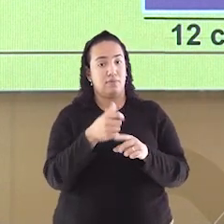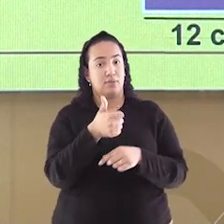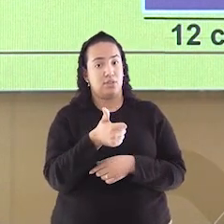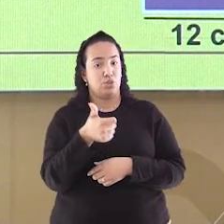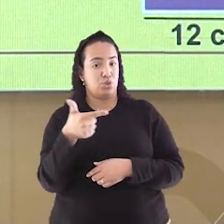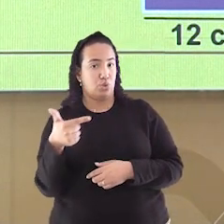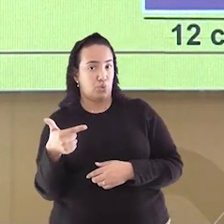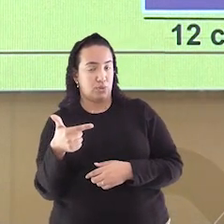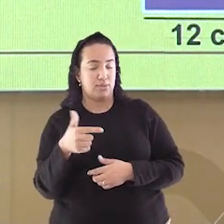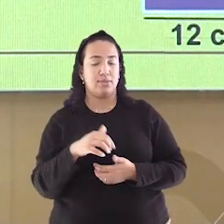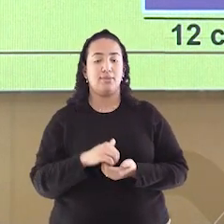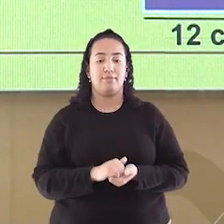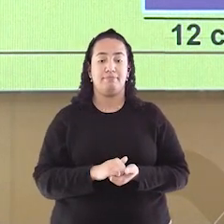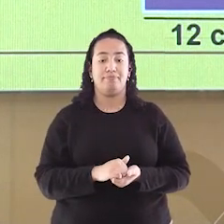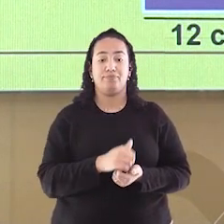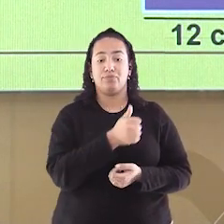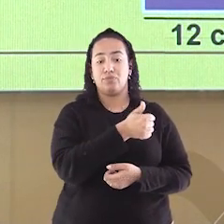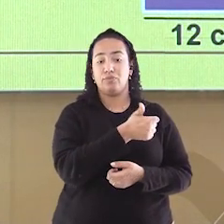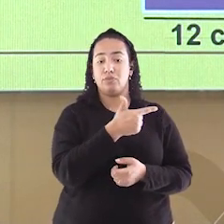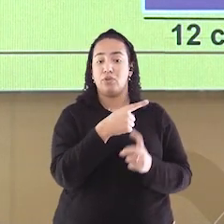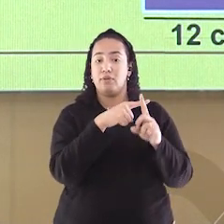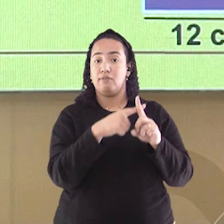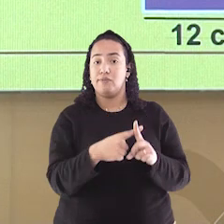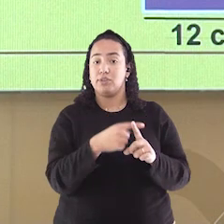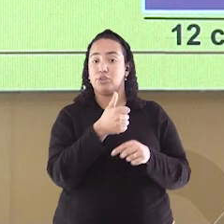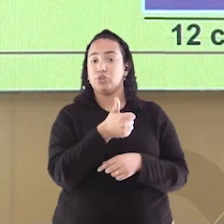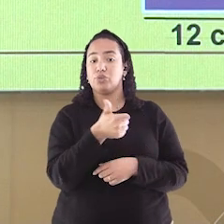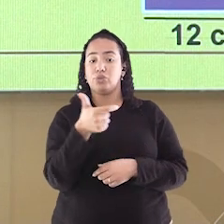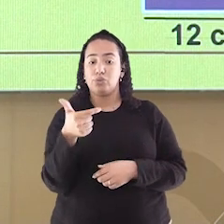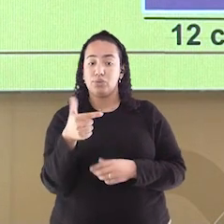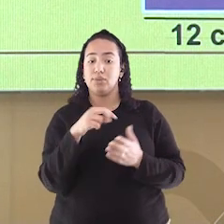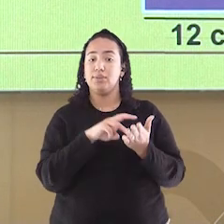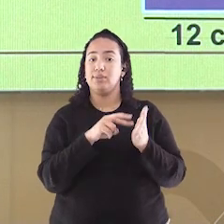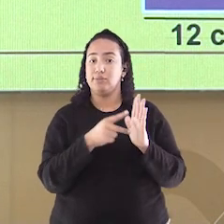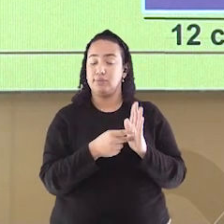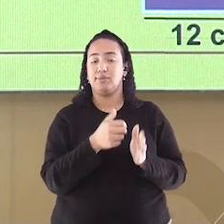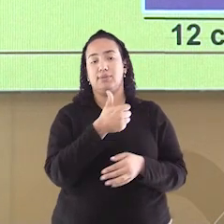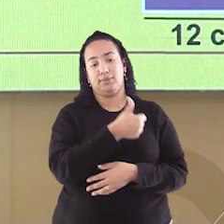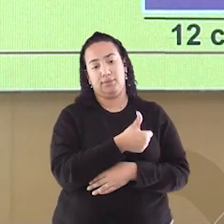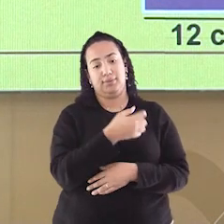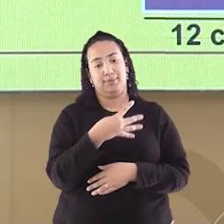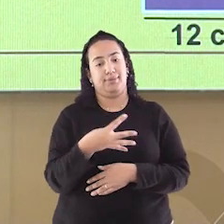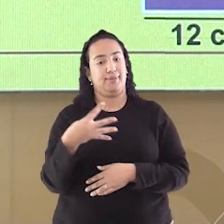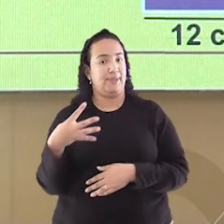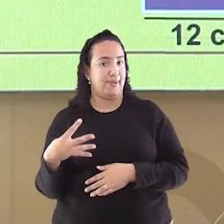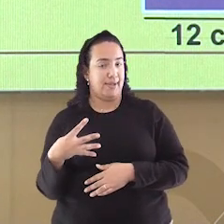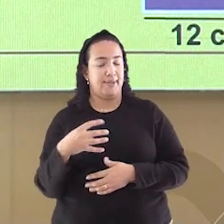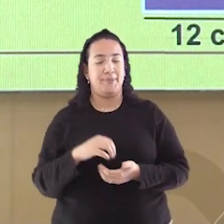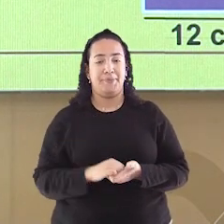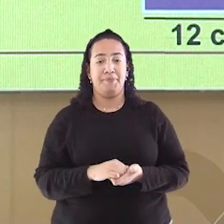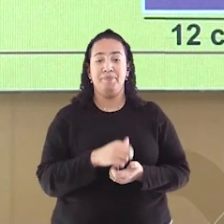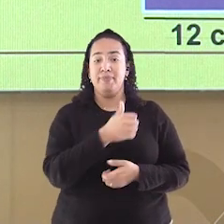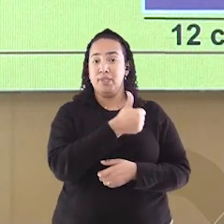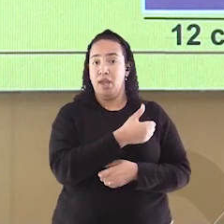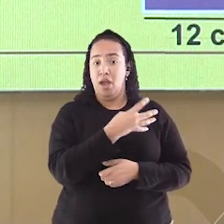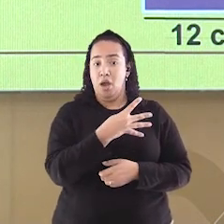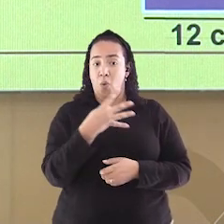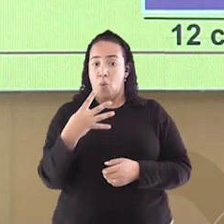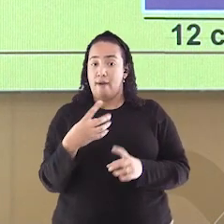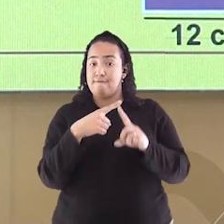seria a área do quadrado. E 12 vezes 12 vai resultar em 144. E